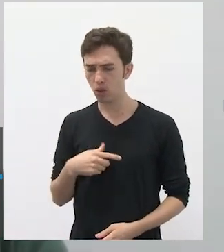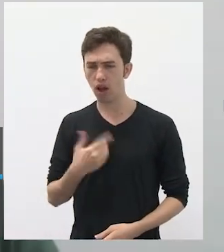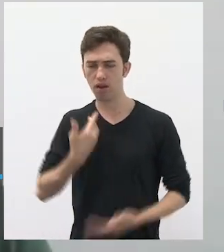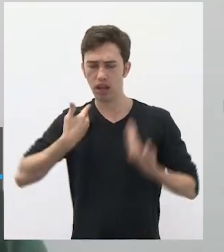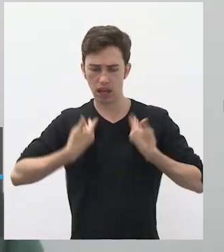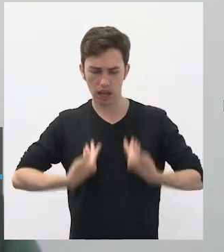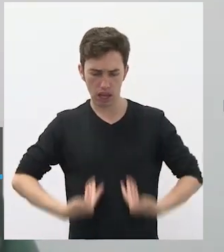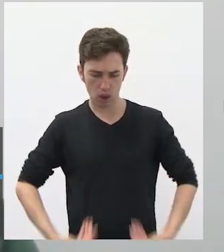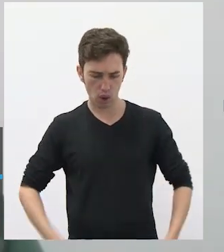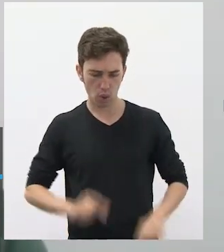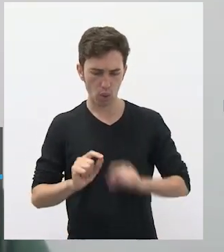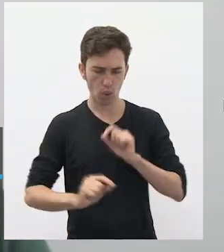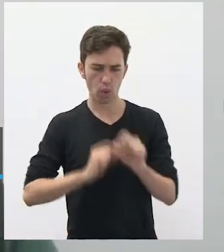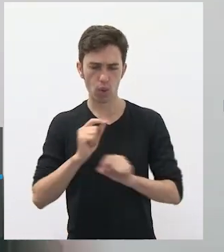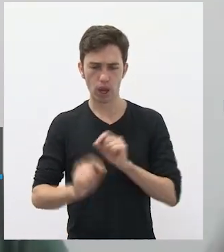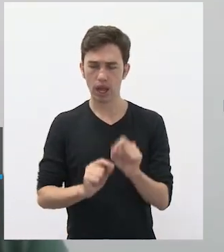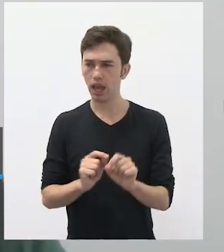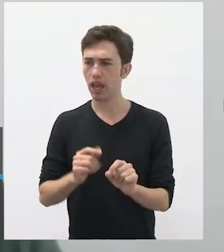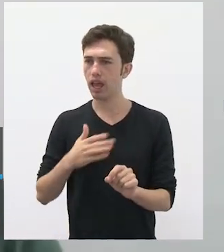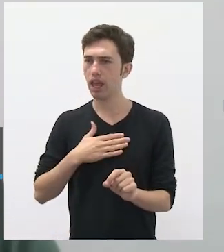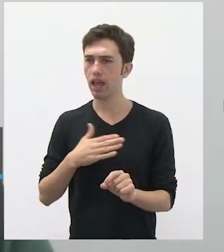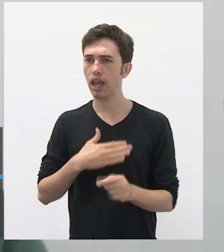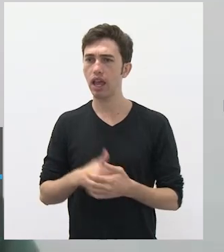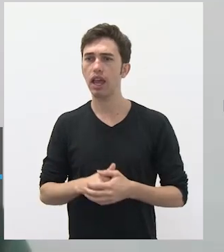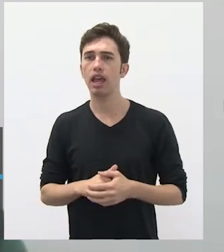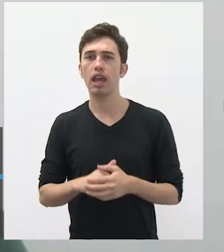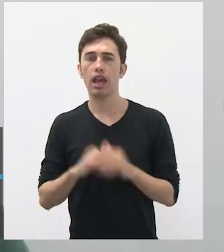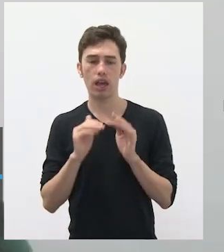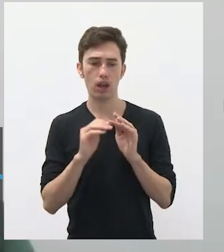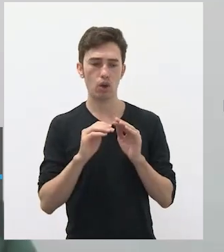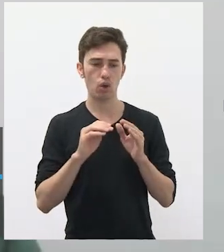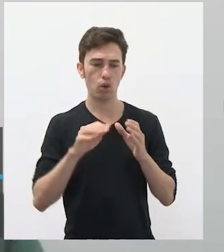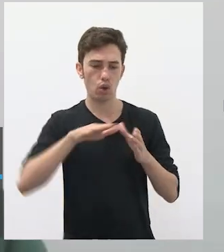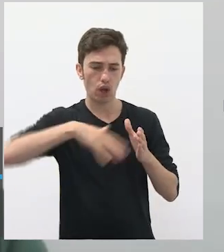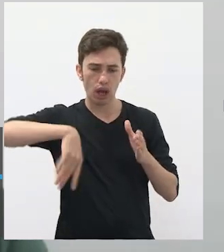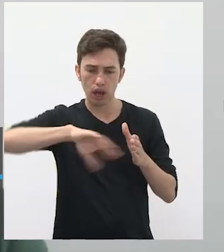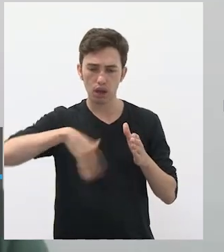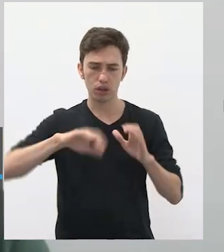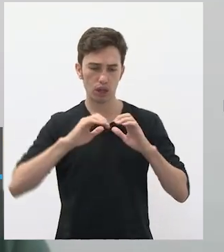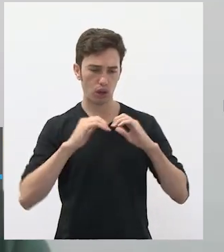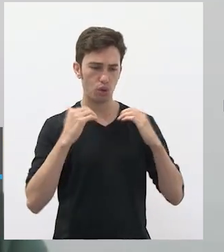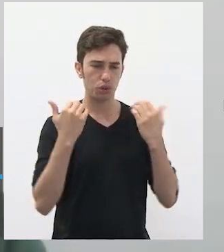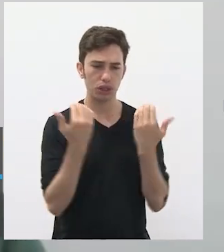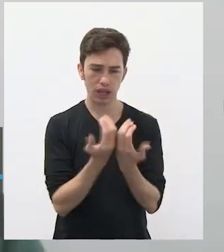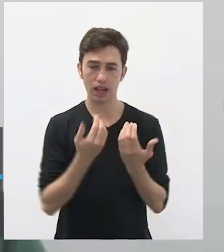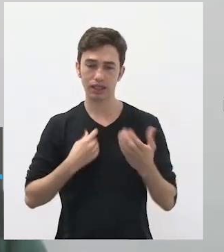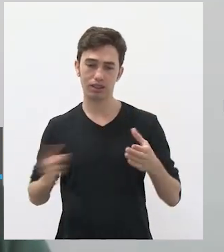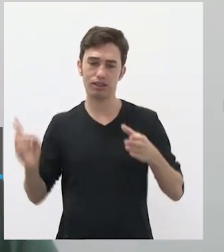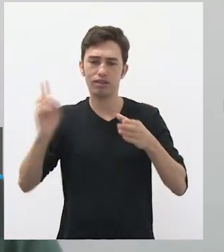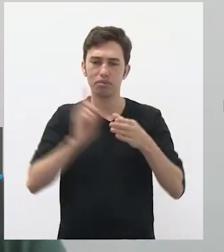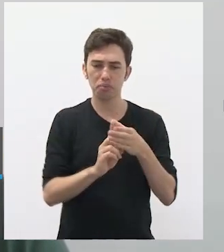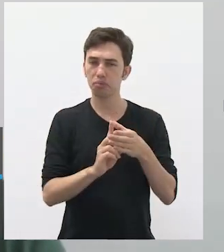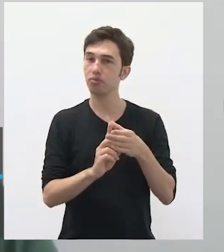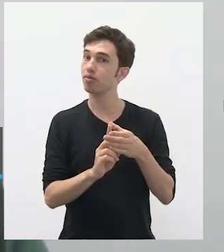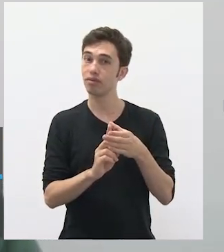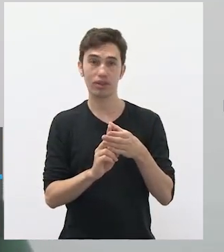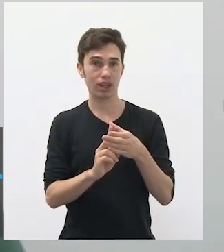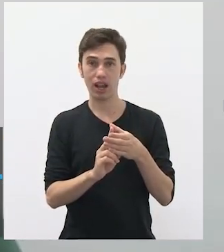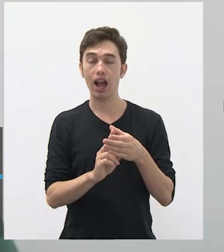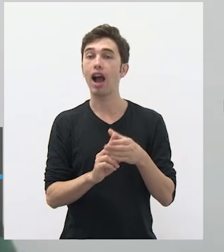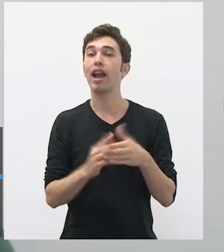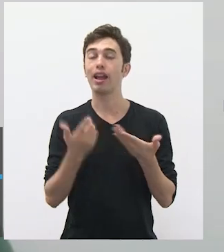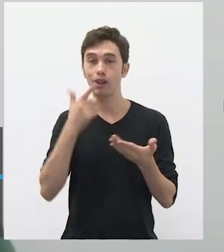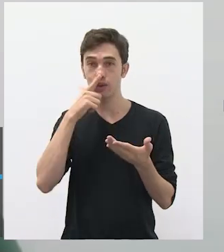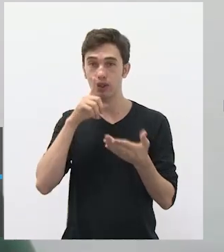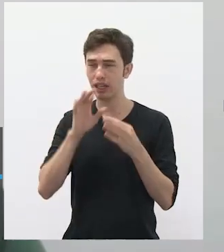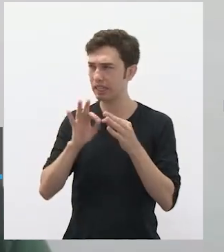de como é os seus, a família onde ele está inserido, sua comunidade, né? Ele passa a olhar